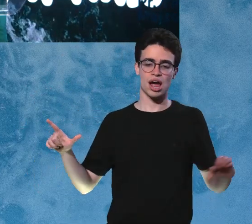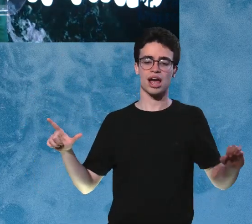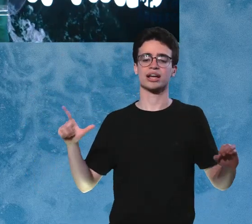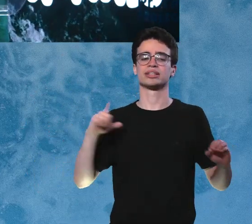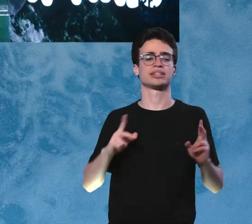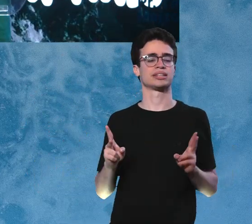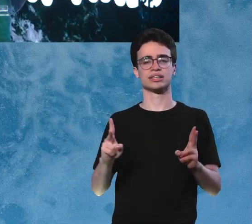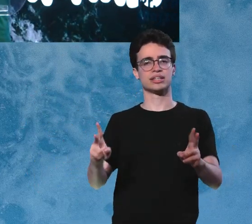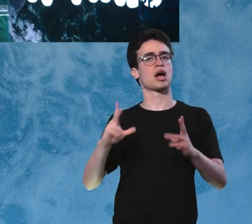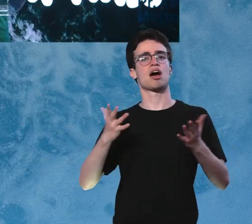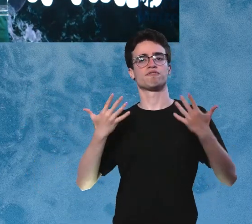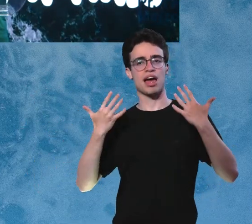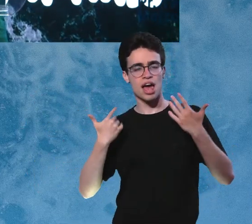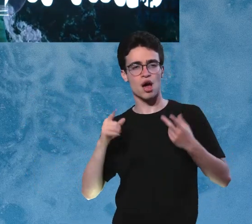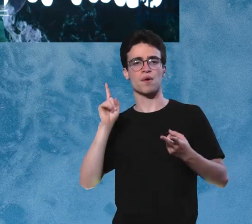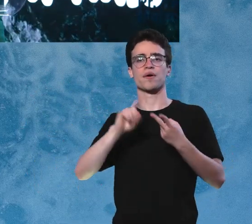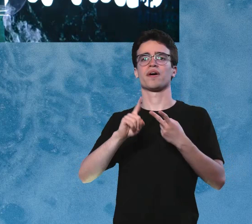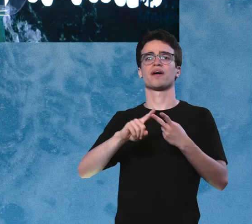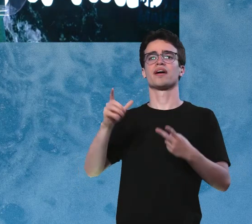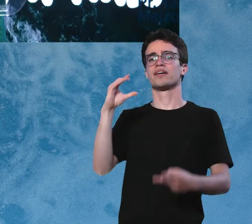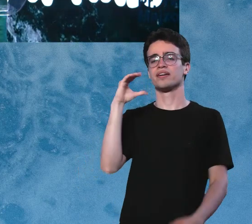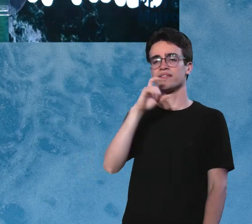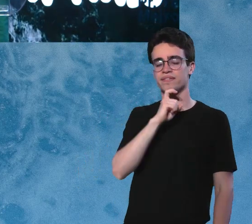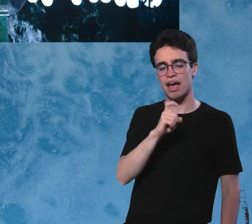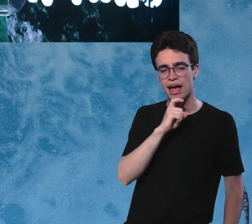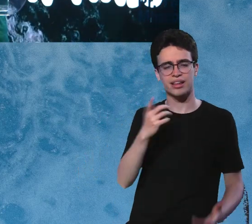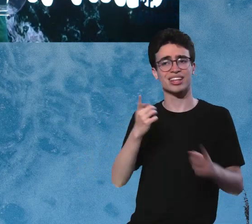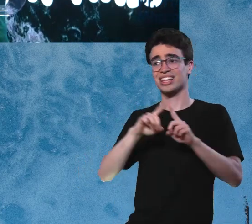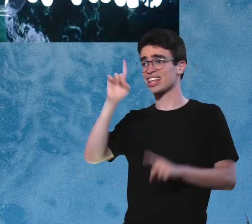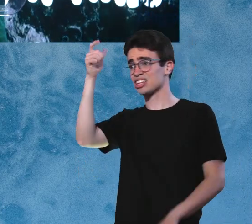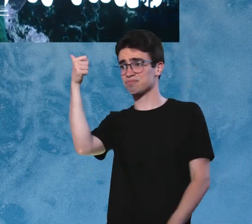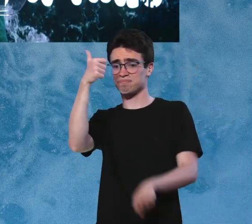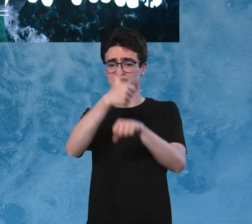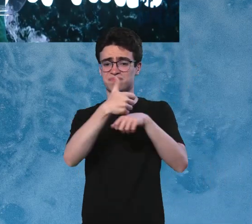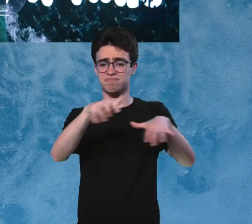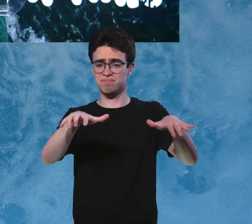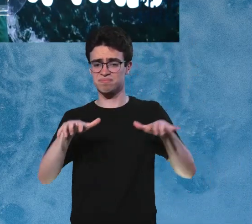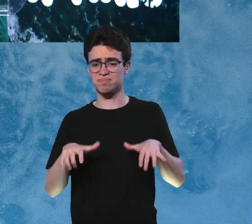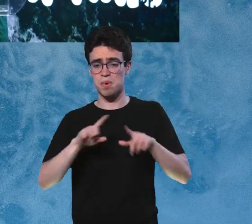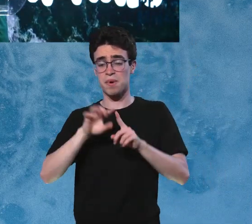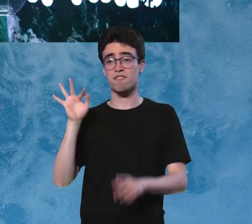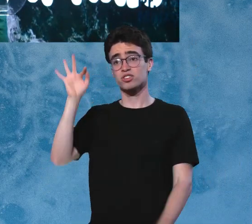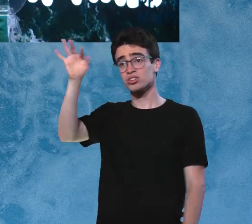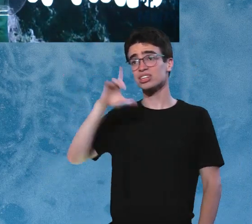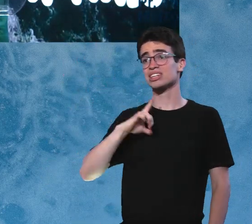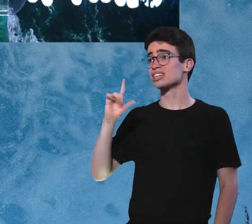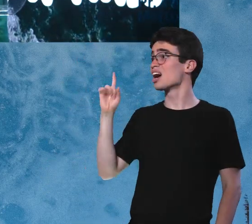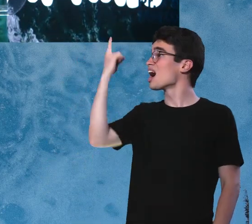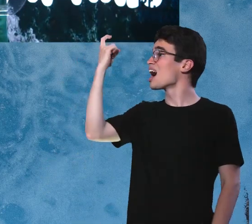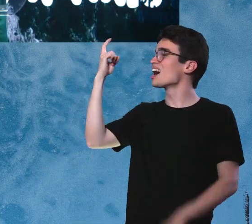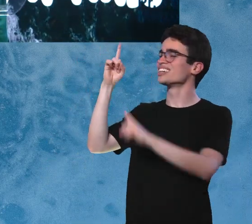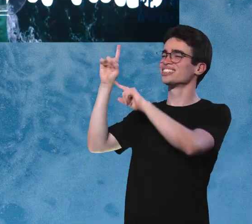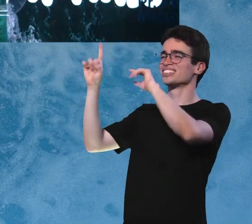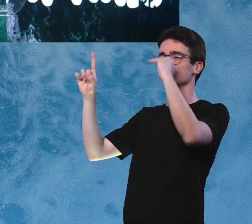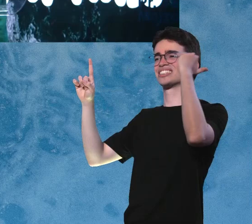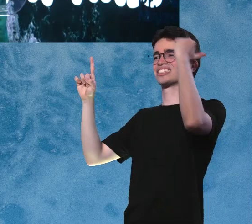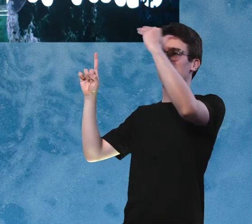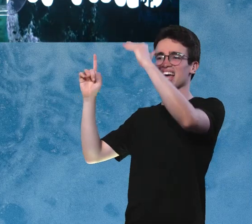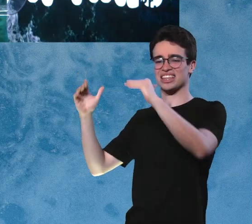como no inverno. O Senhor será o rei de toda a terra. Naquele dia haverá um só Senhor e o seu nome será o único